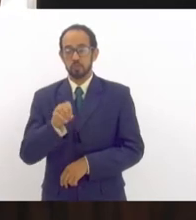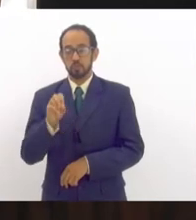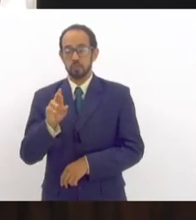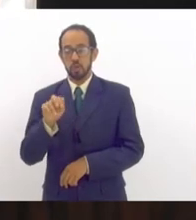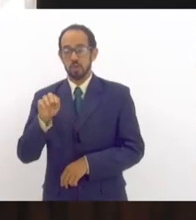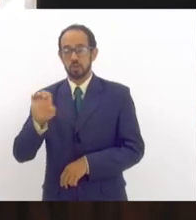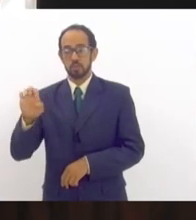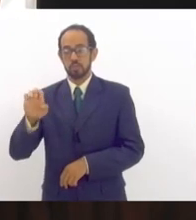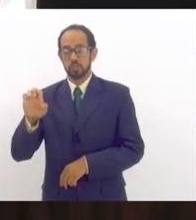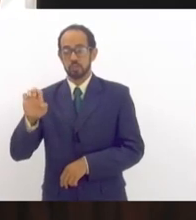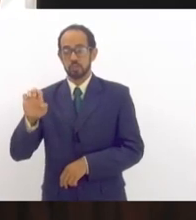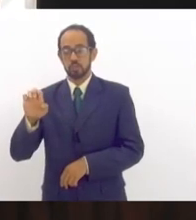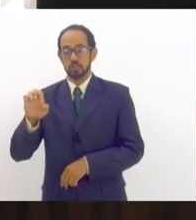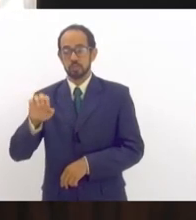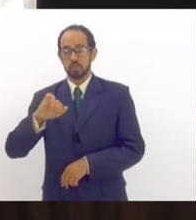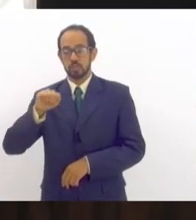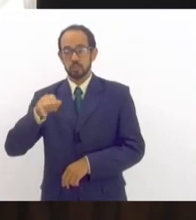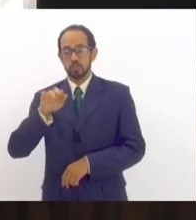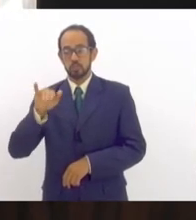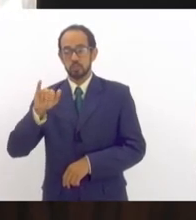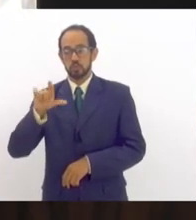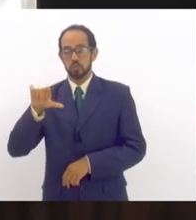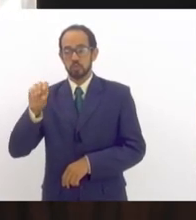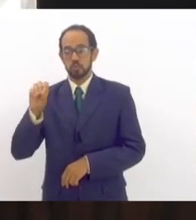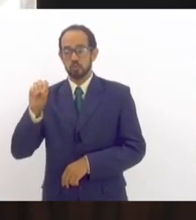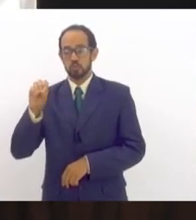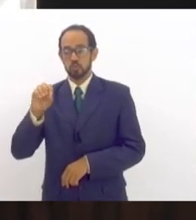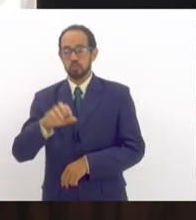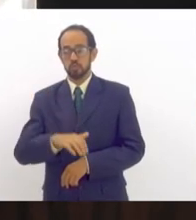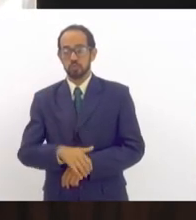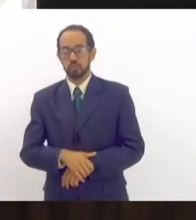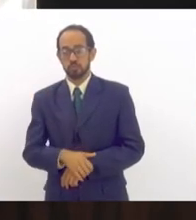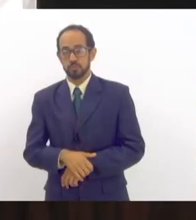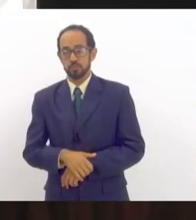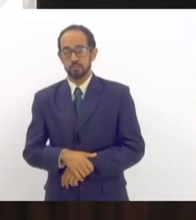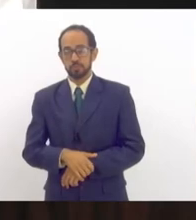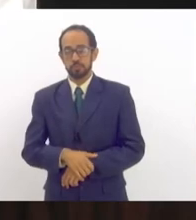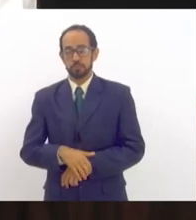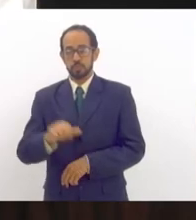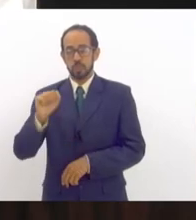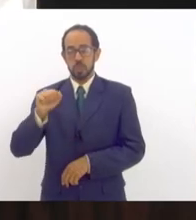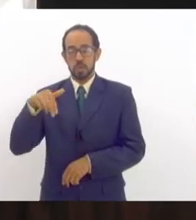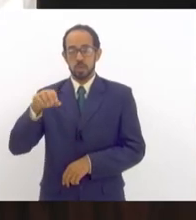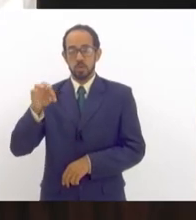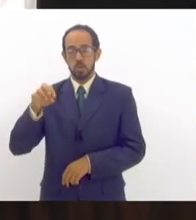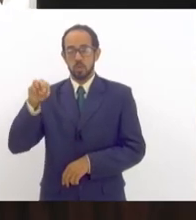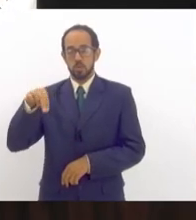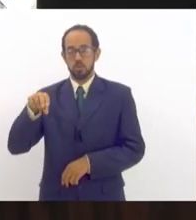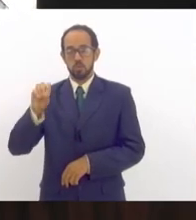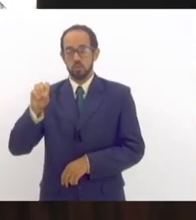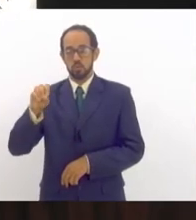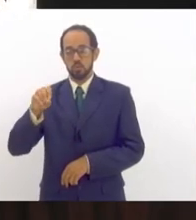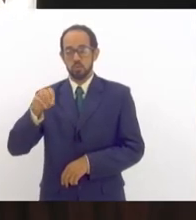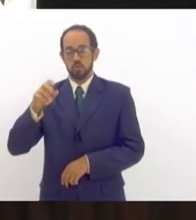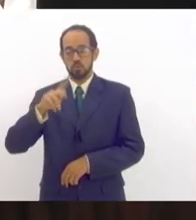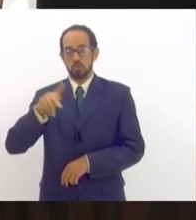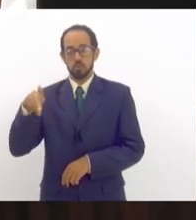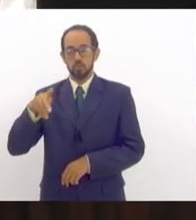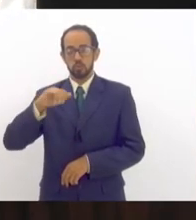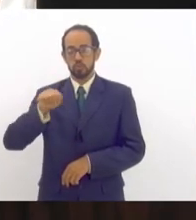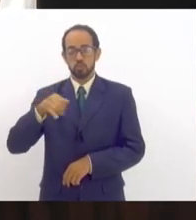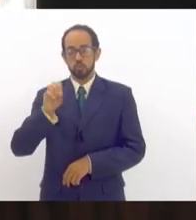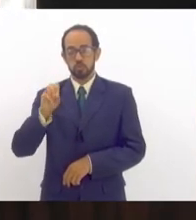Neto Júlio Rocha Antônio de Paula Professor José